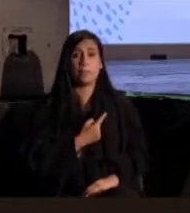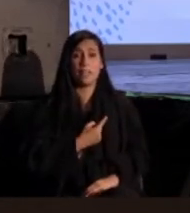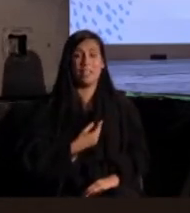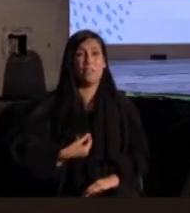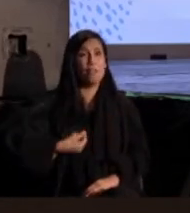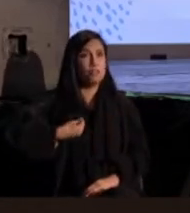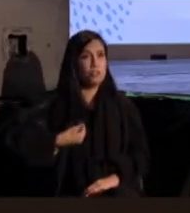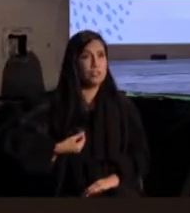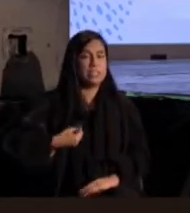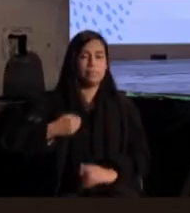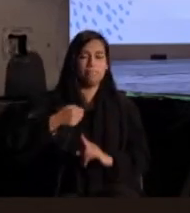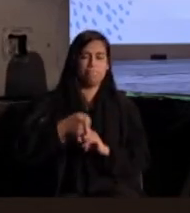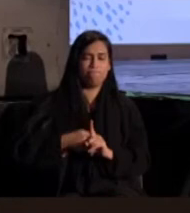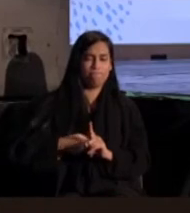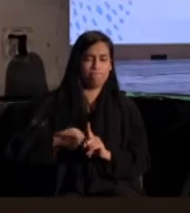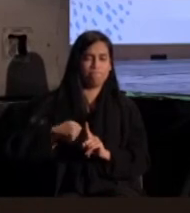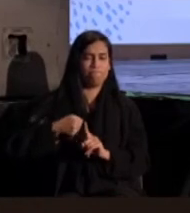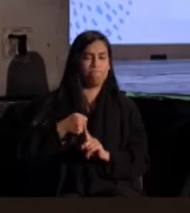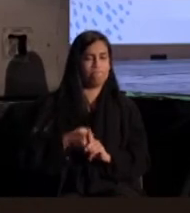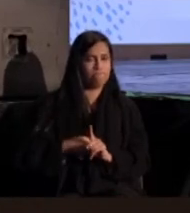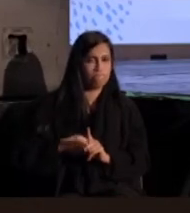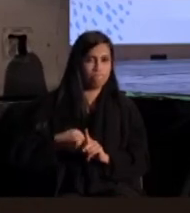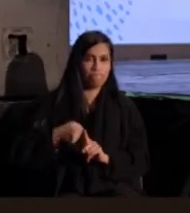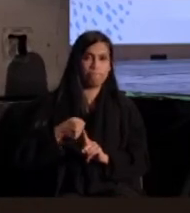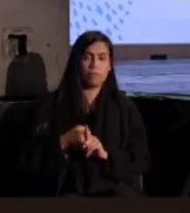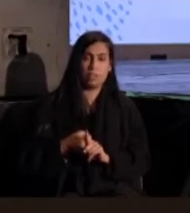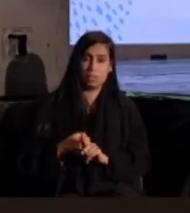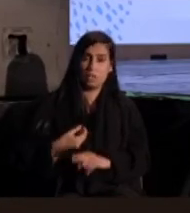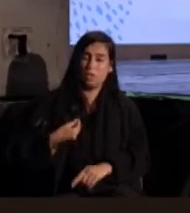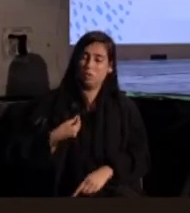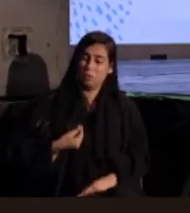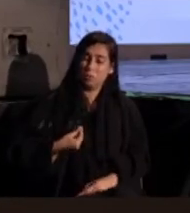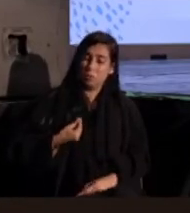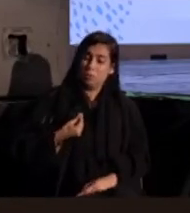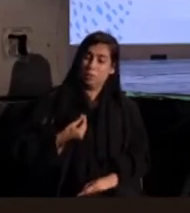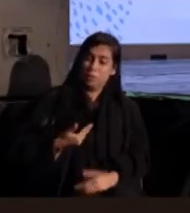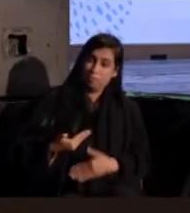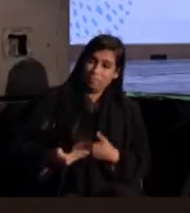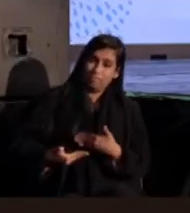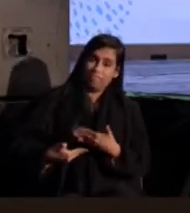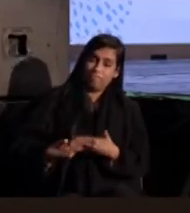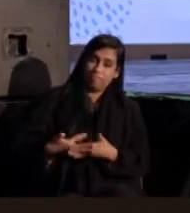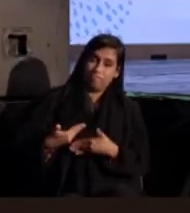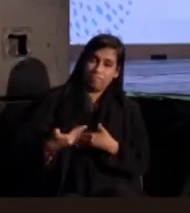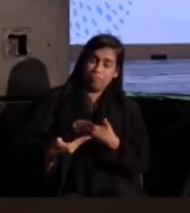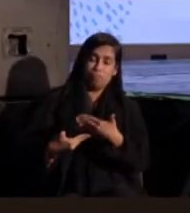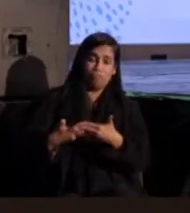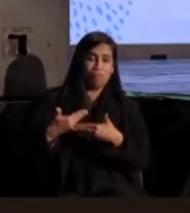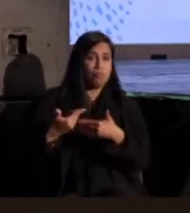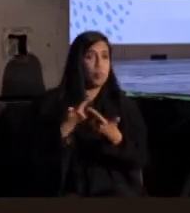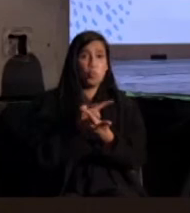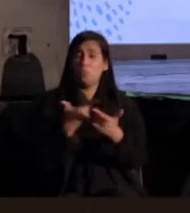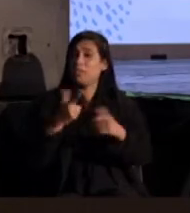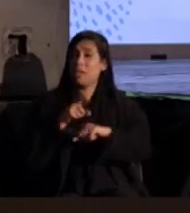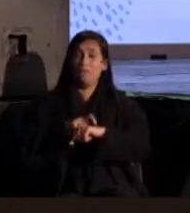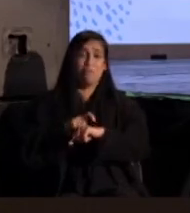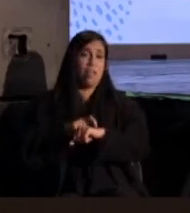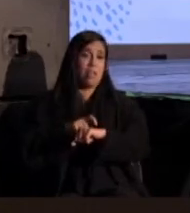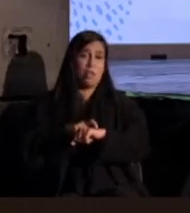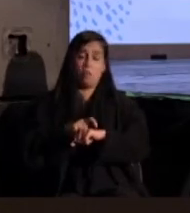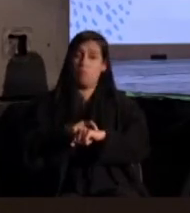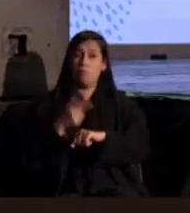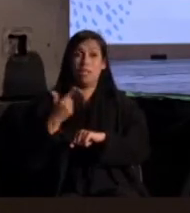sobrevivência, isso fica mais difícil. O modo sobrevivência não tem tempo para desfrutar